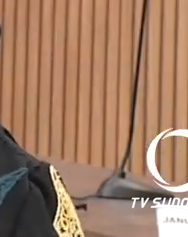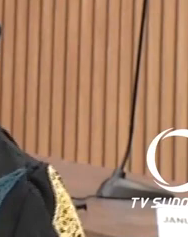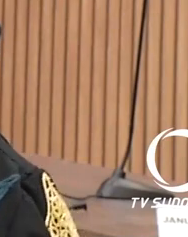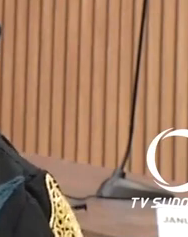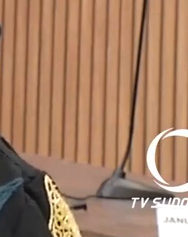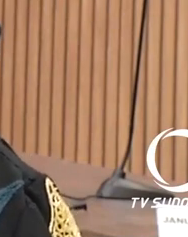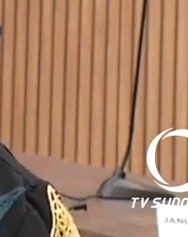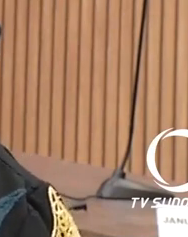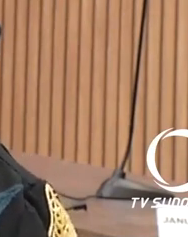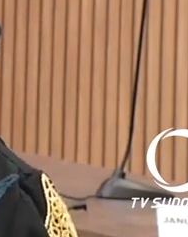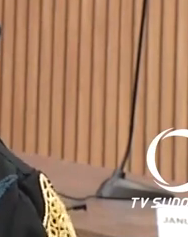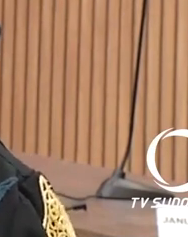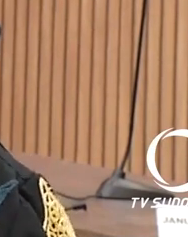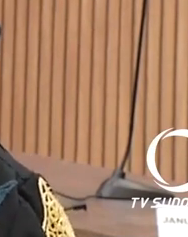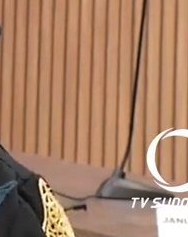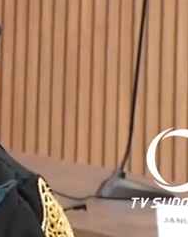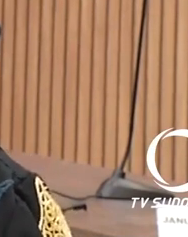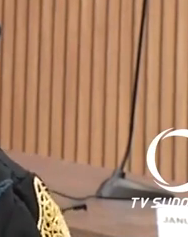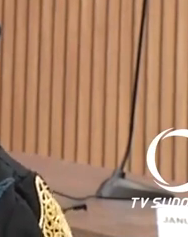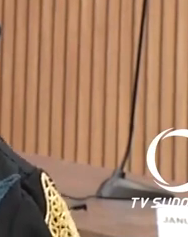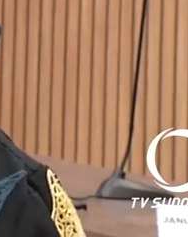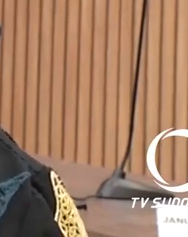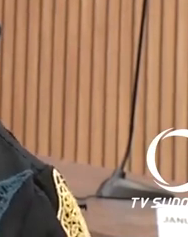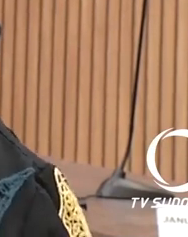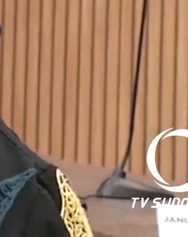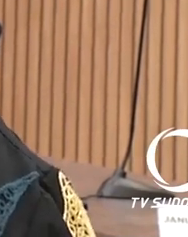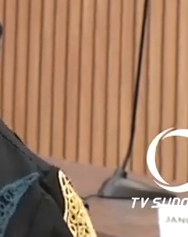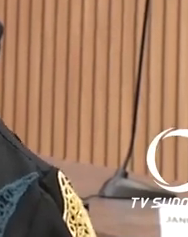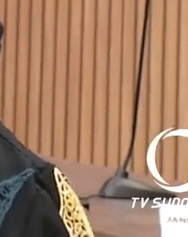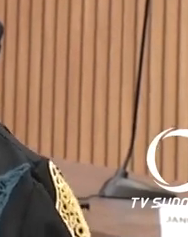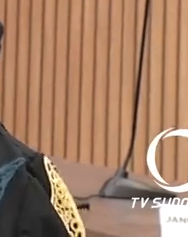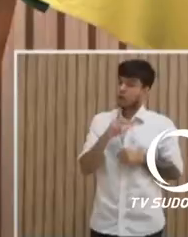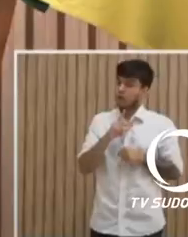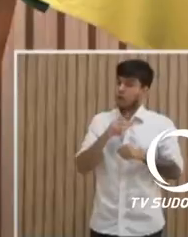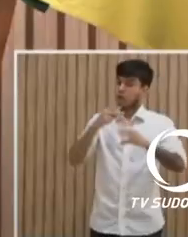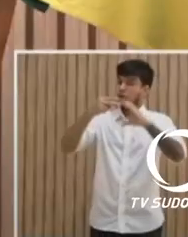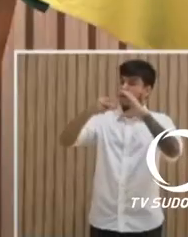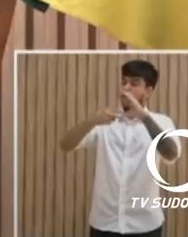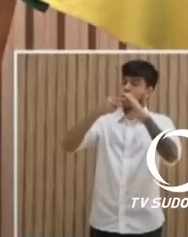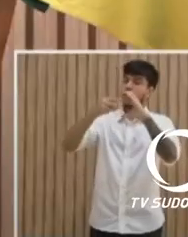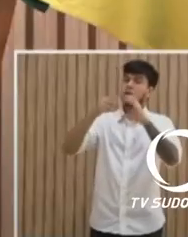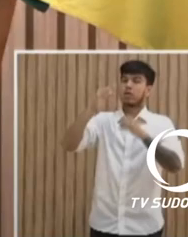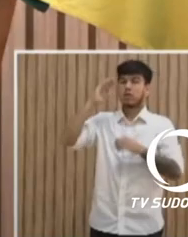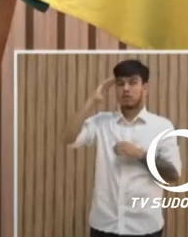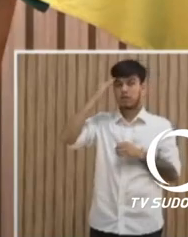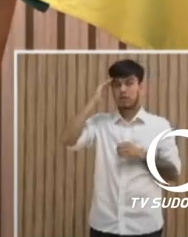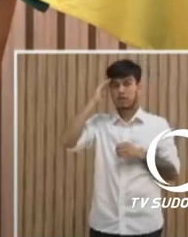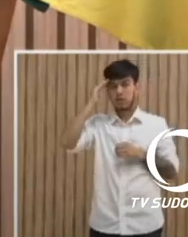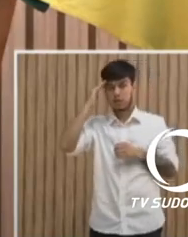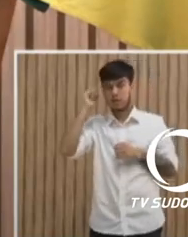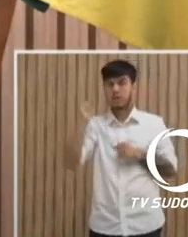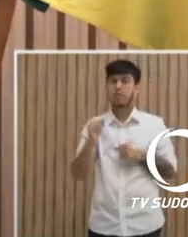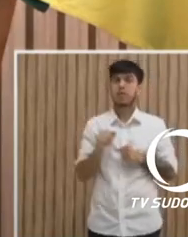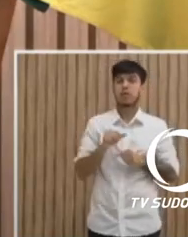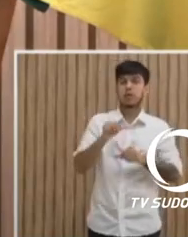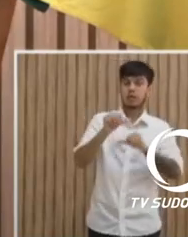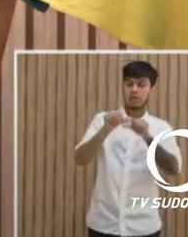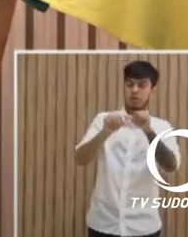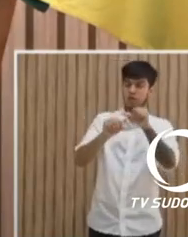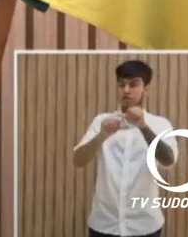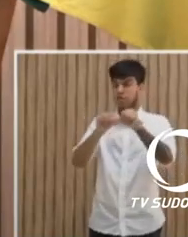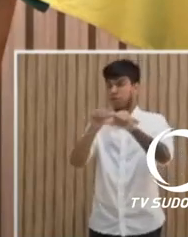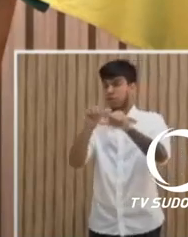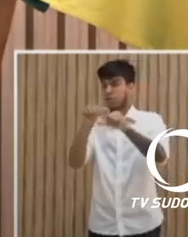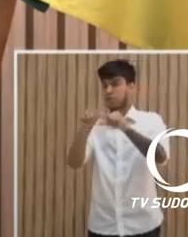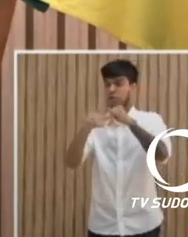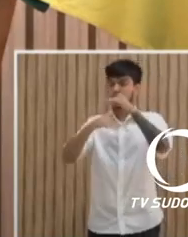trabalho áo mas de muito aprendizado e de muitas conquistas representou o prefeito Robson Cantu na cerimônia o secretário de